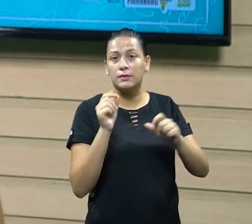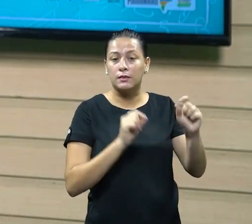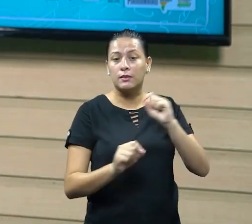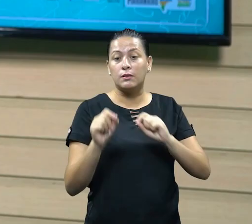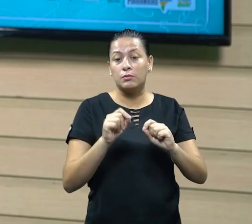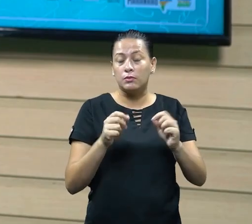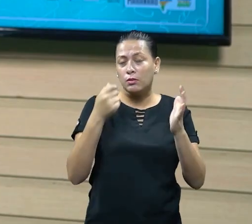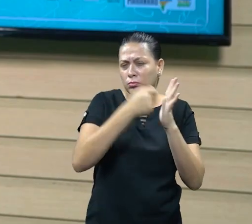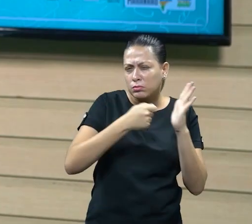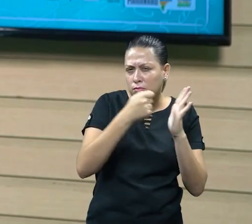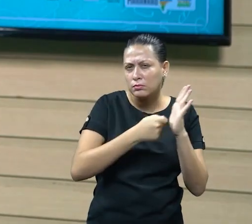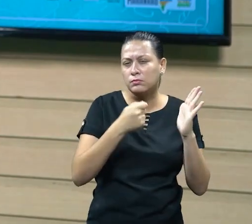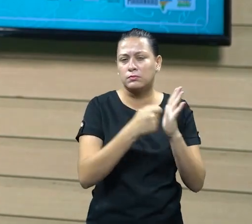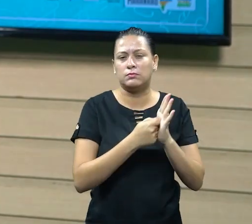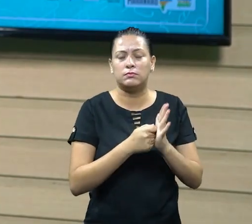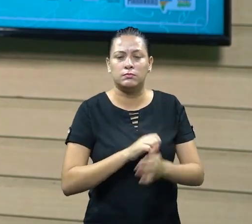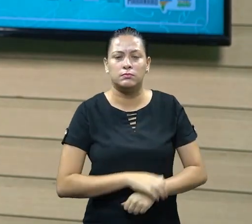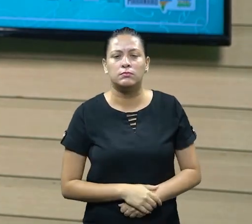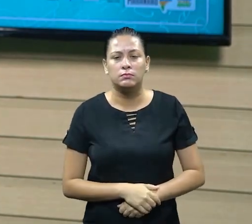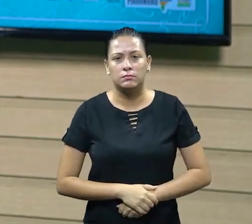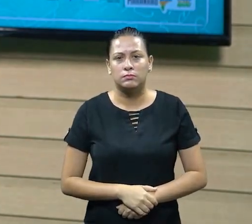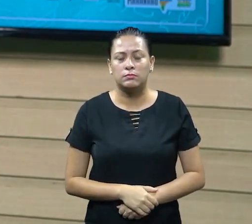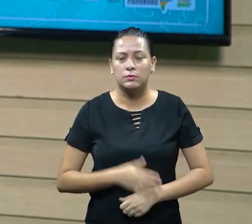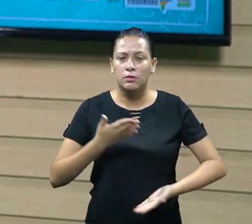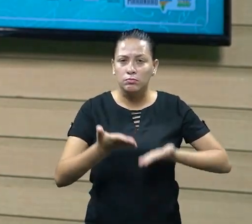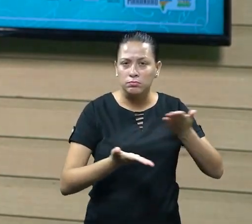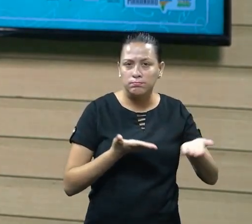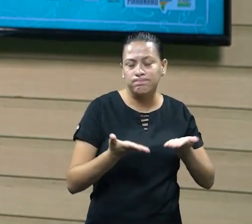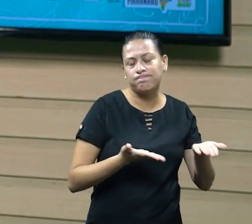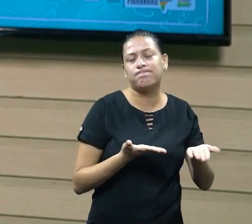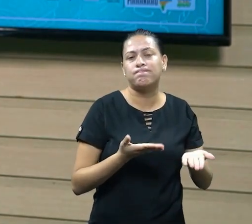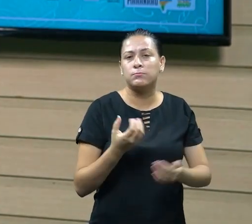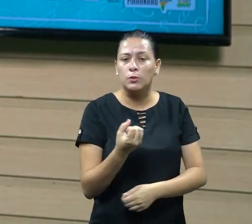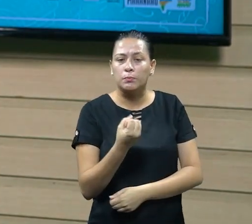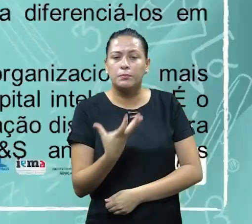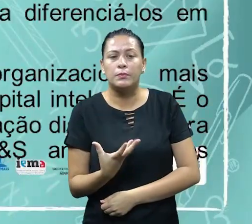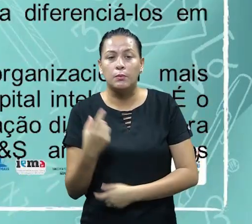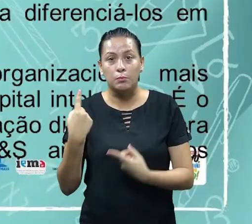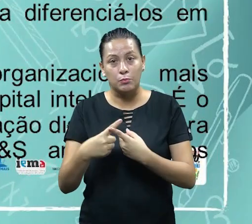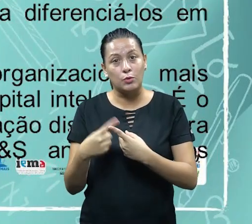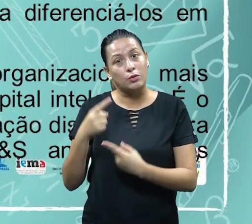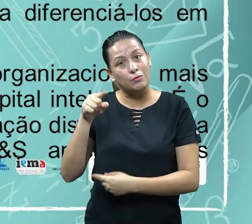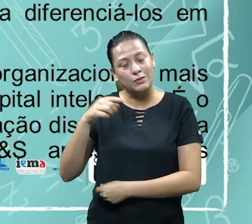tua obrigação. Então, trate bem teu cliente, porque ele satisfeito, ele mantém teu emprego.